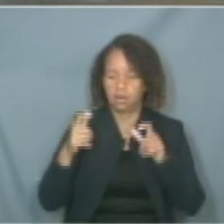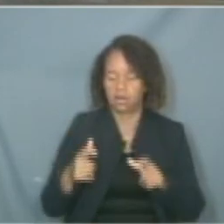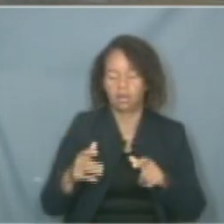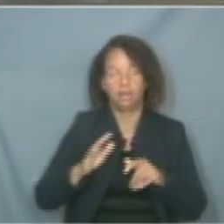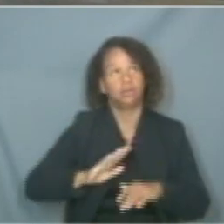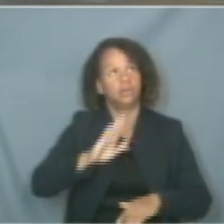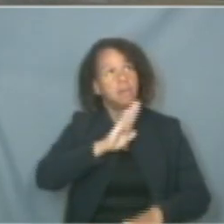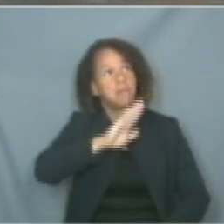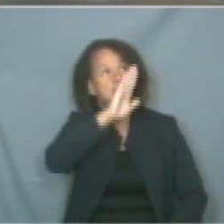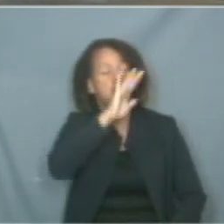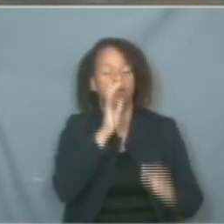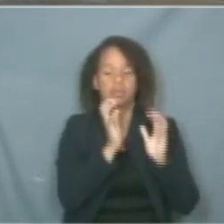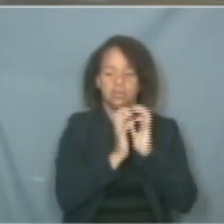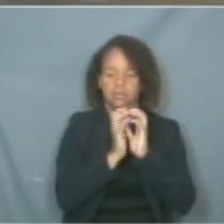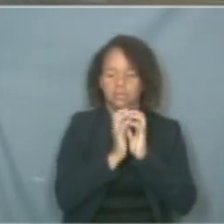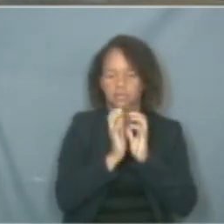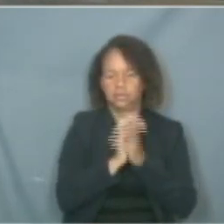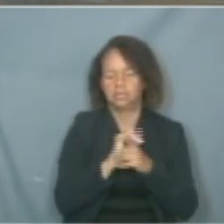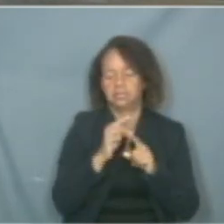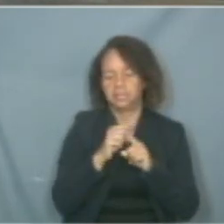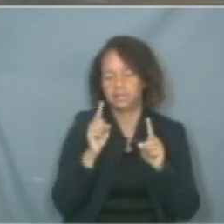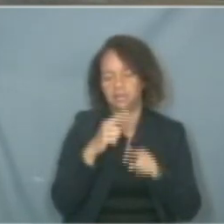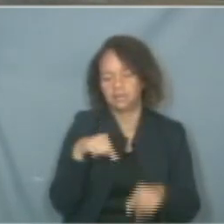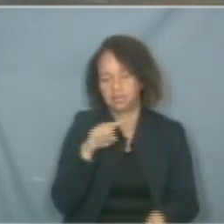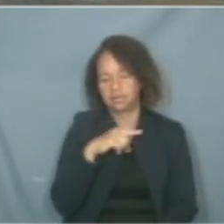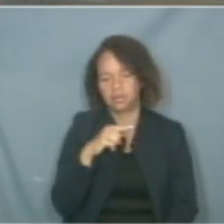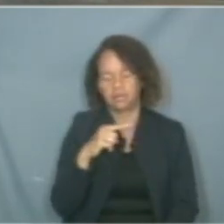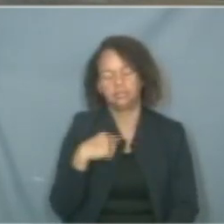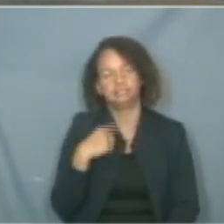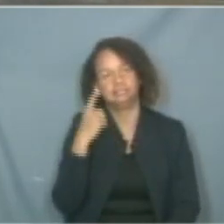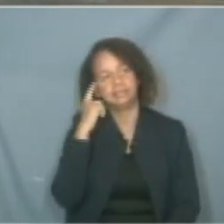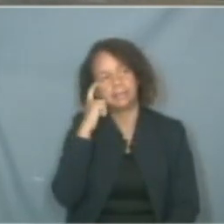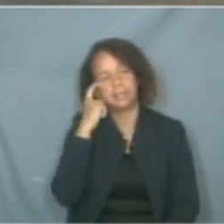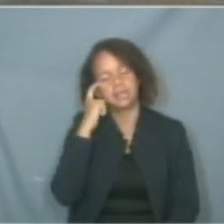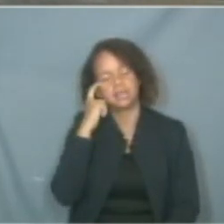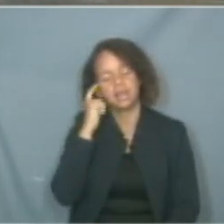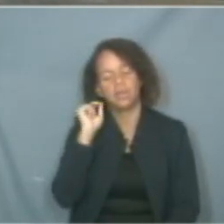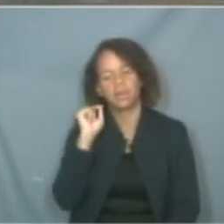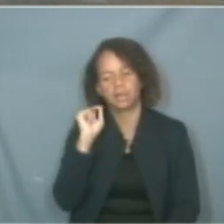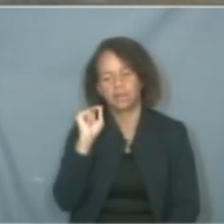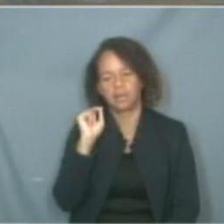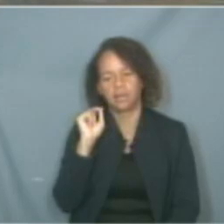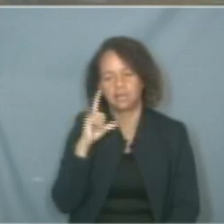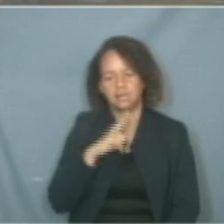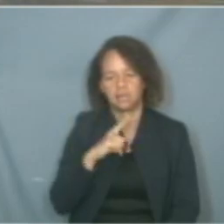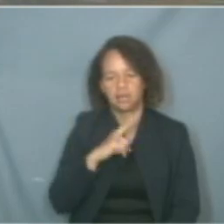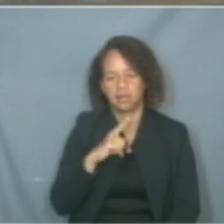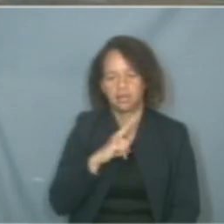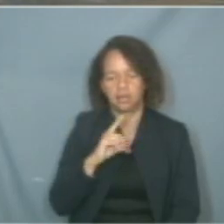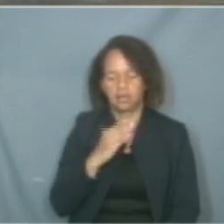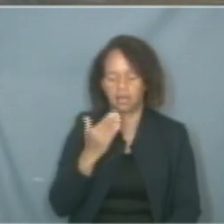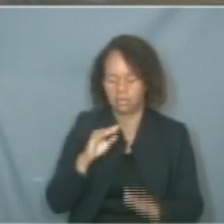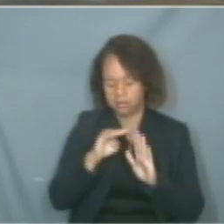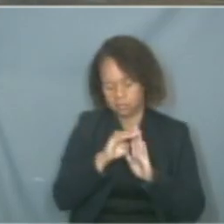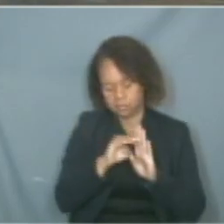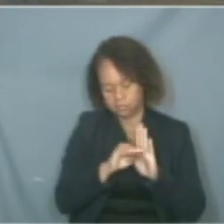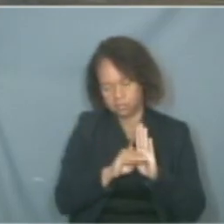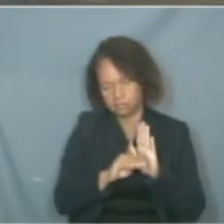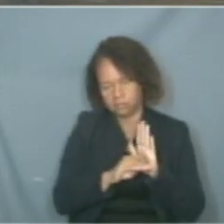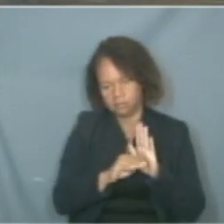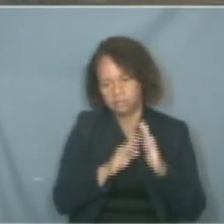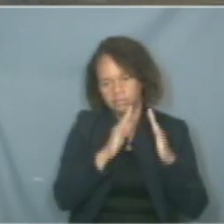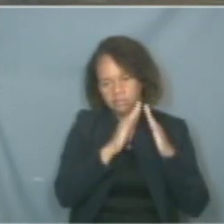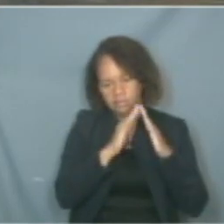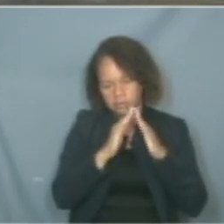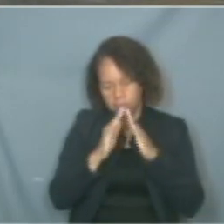da cidade, mas a gente não para pensar que, se houvesse planejamento